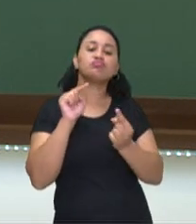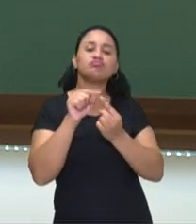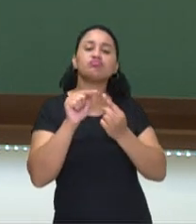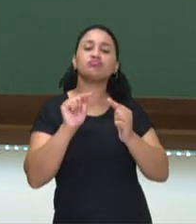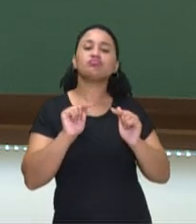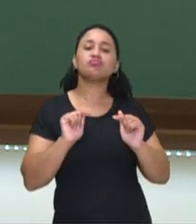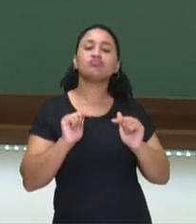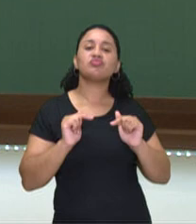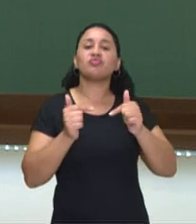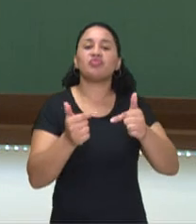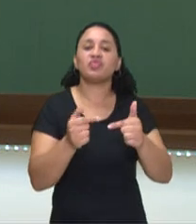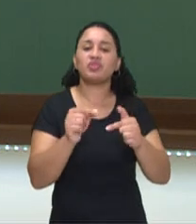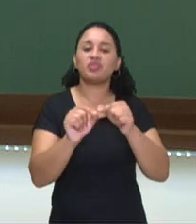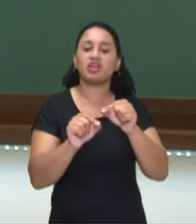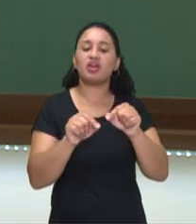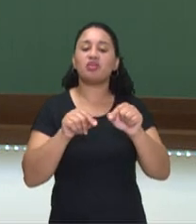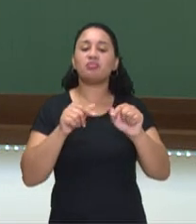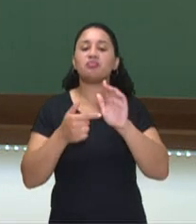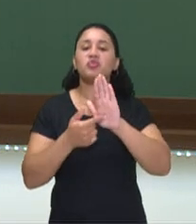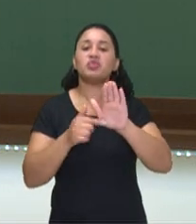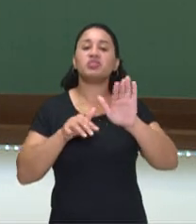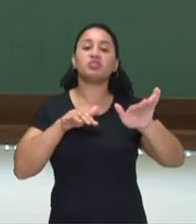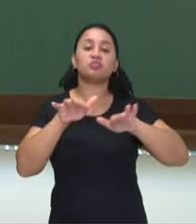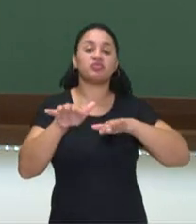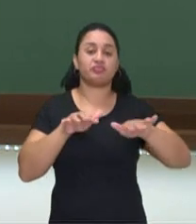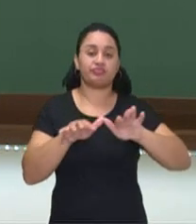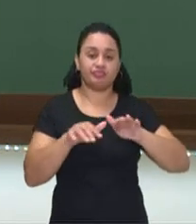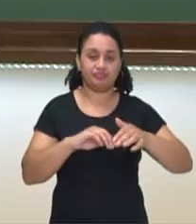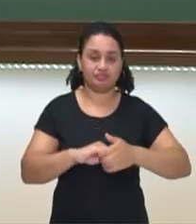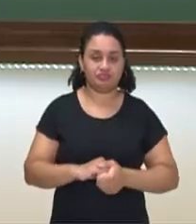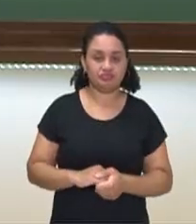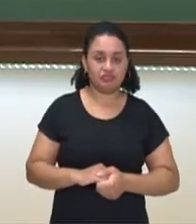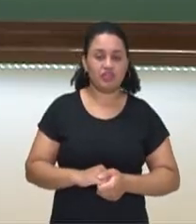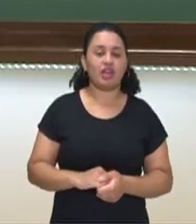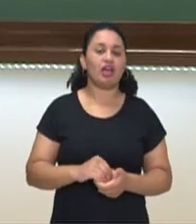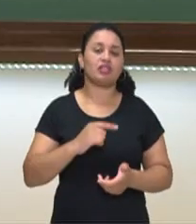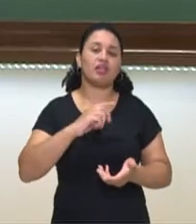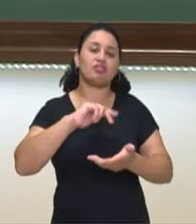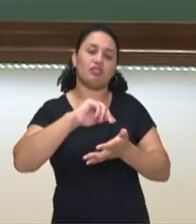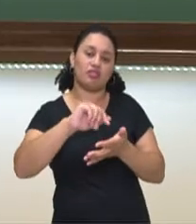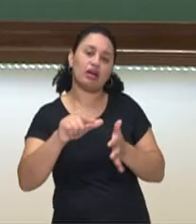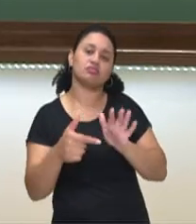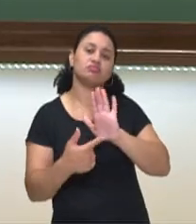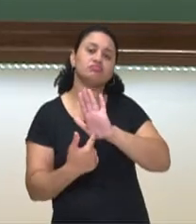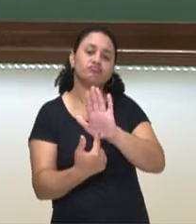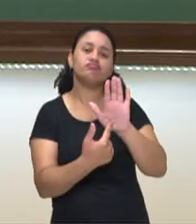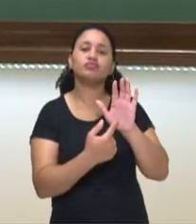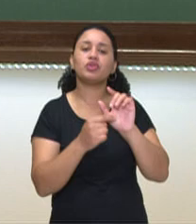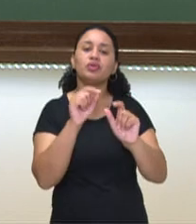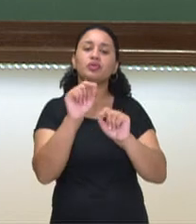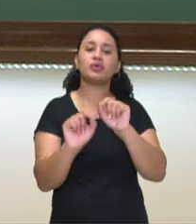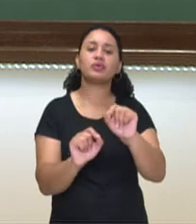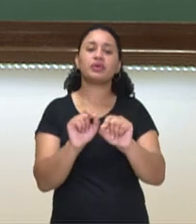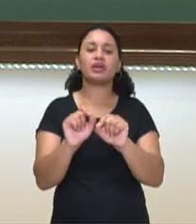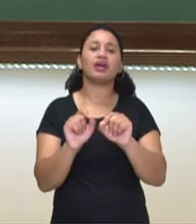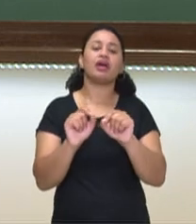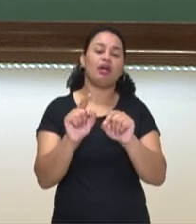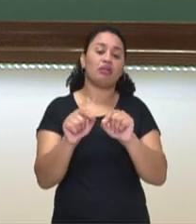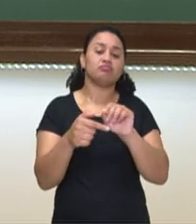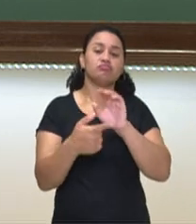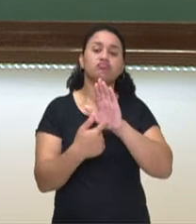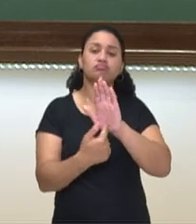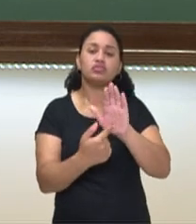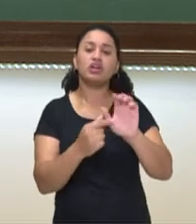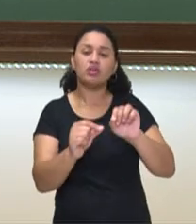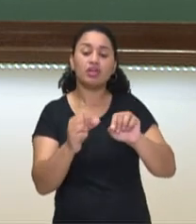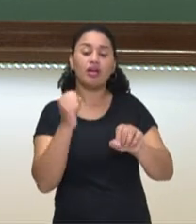ser humano representar o movimento. E muitas dessas representações são